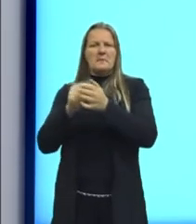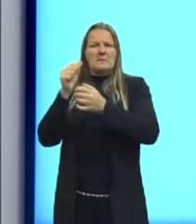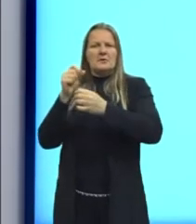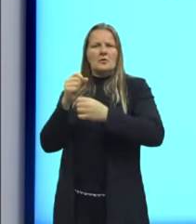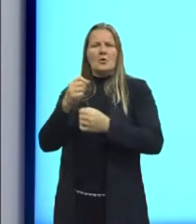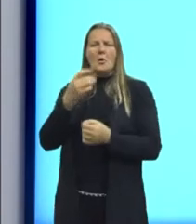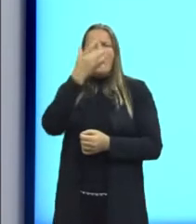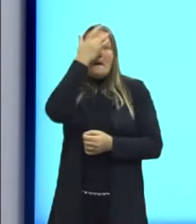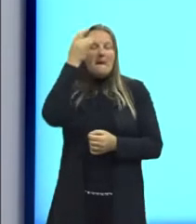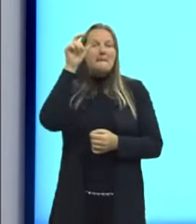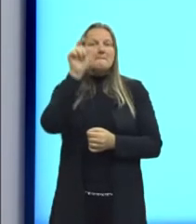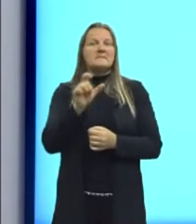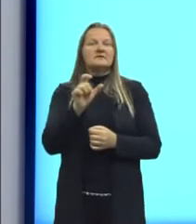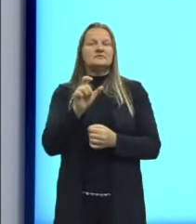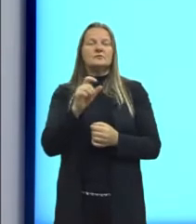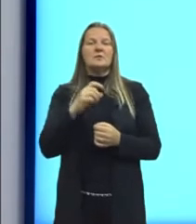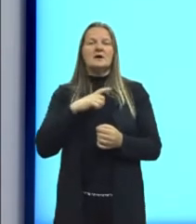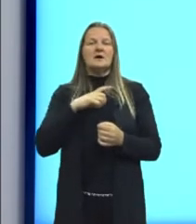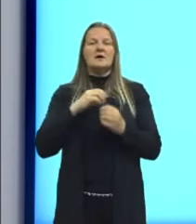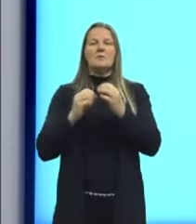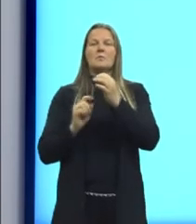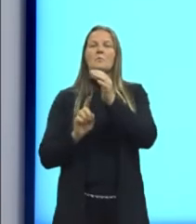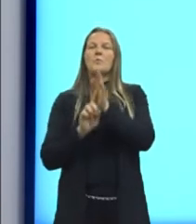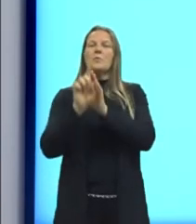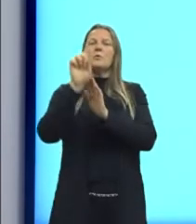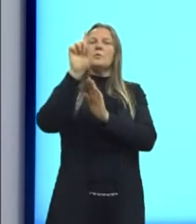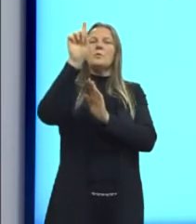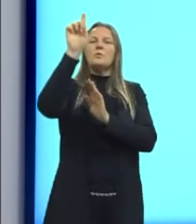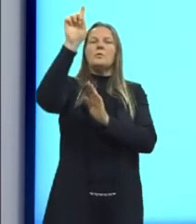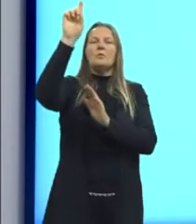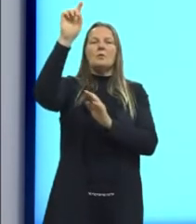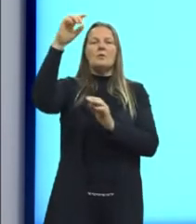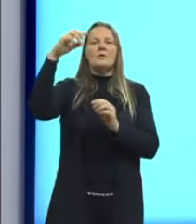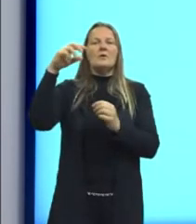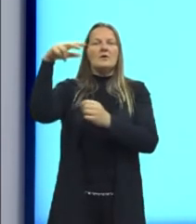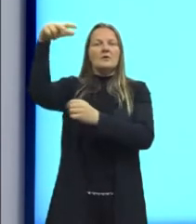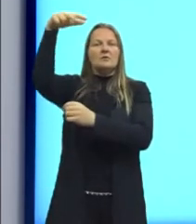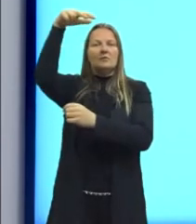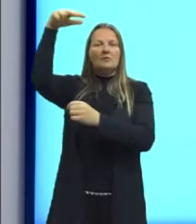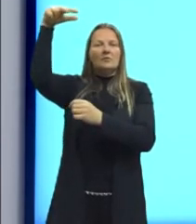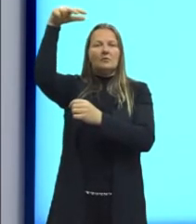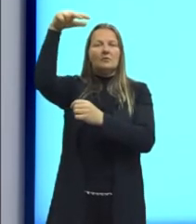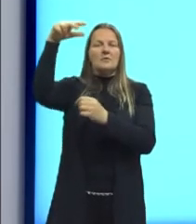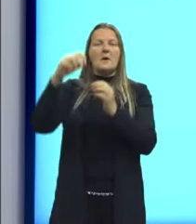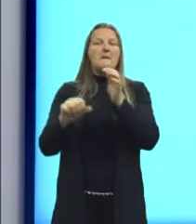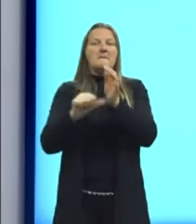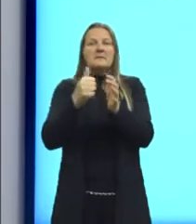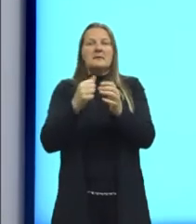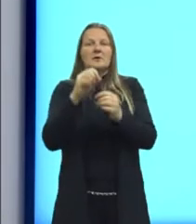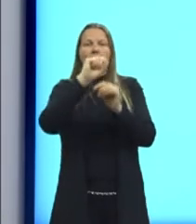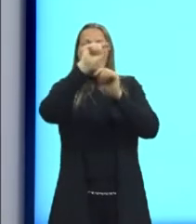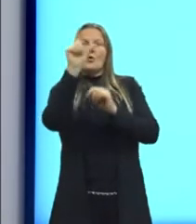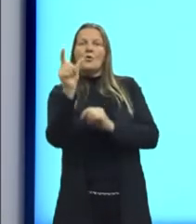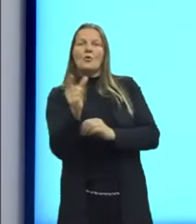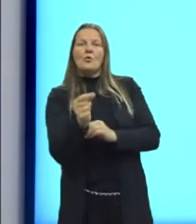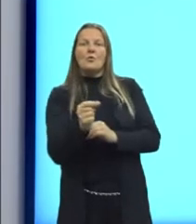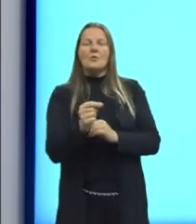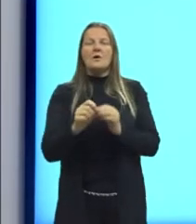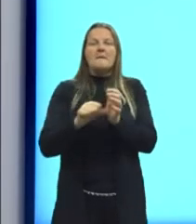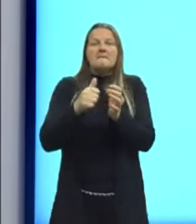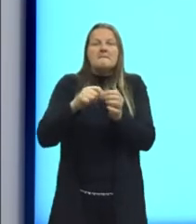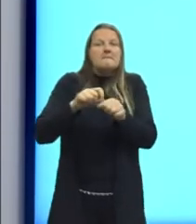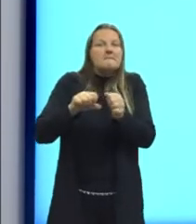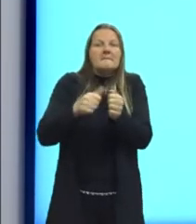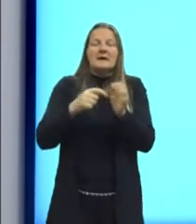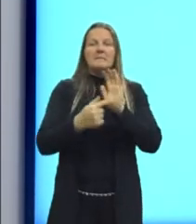em órbita espacial lançar o primeiro satélite espacial chegar primeiro na Lua né Isso era uma forma de